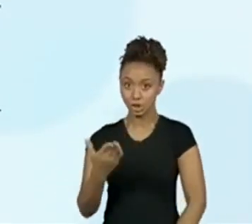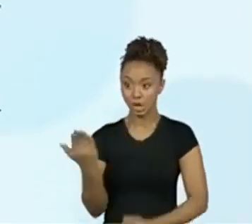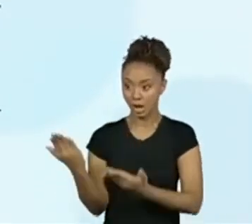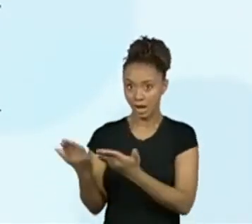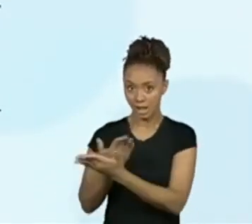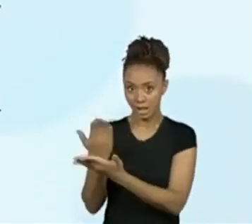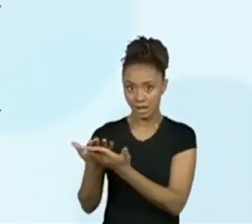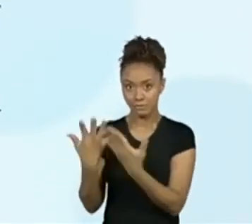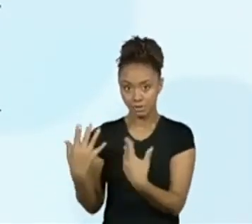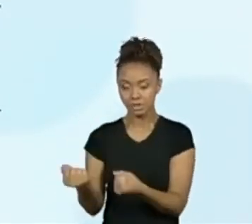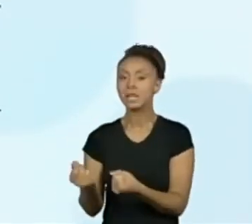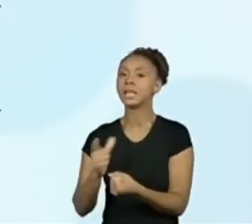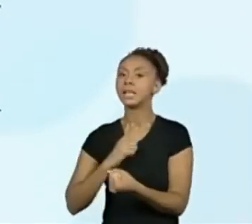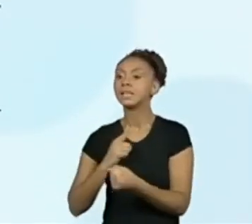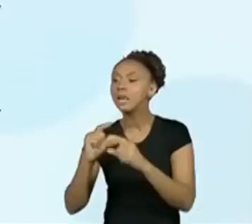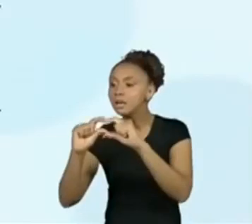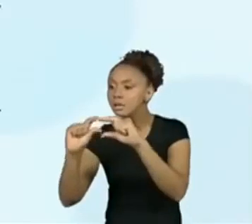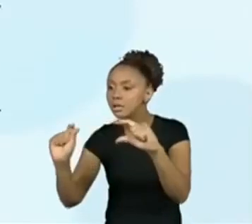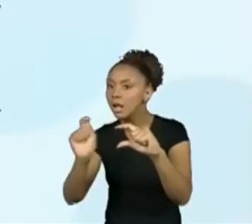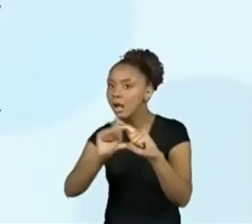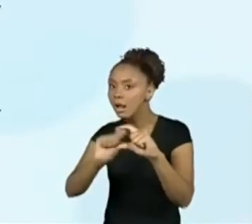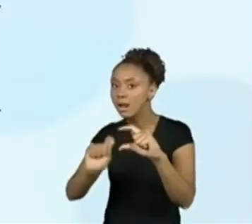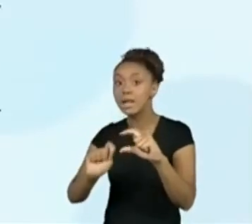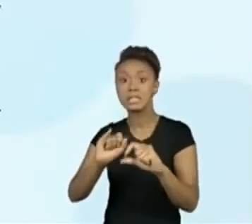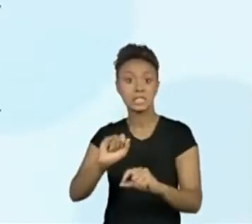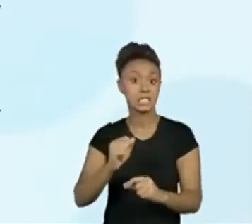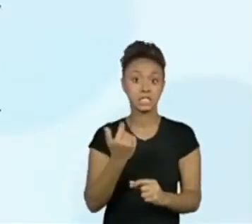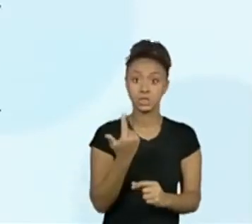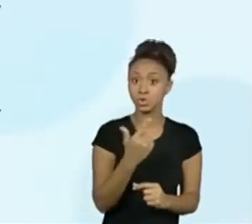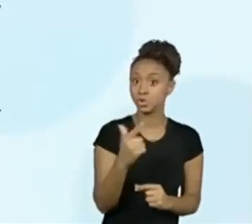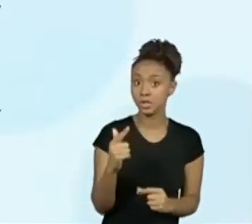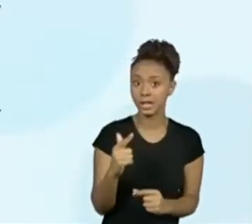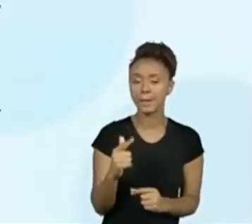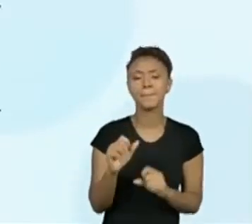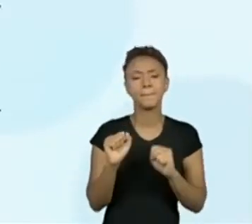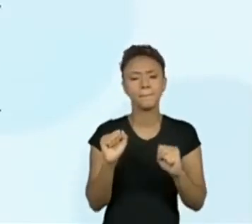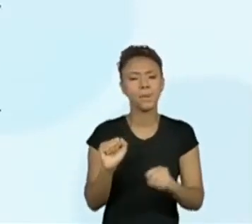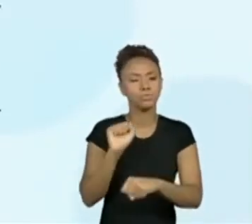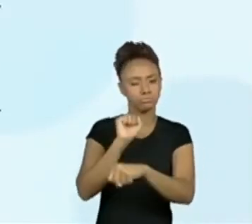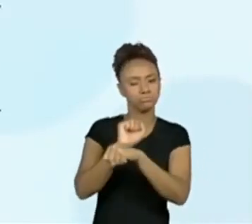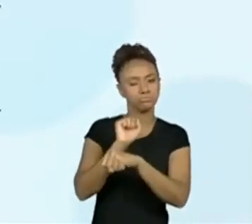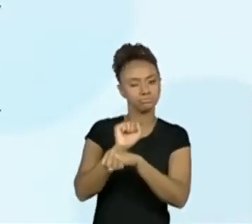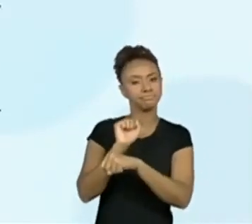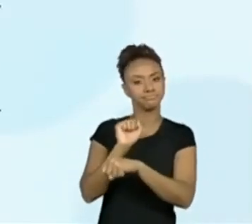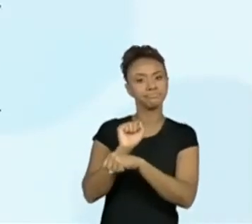para escrever a sua brincadeira preferida. Quem não tem, a professora Kelly está dando um minutinho para vocês copiarem lá,